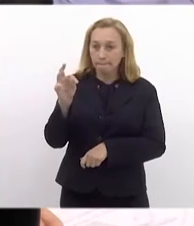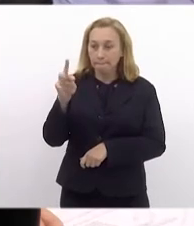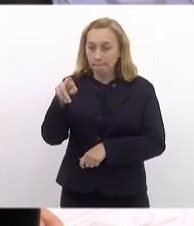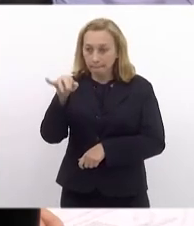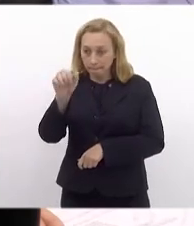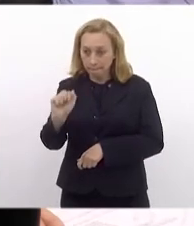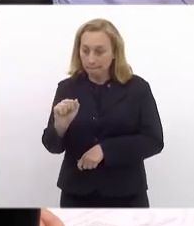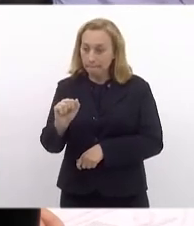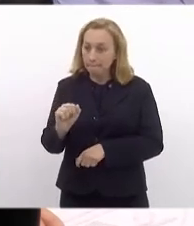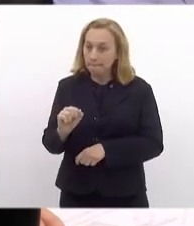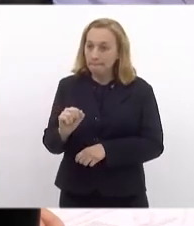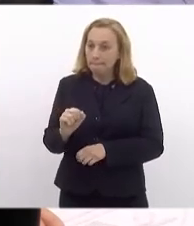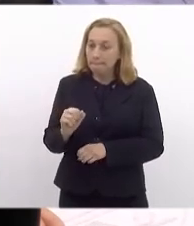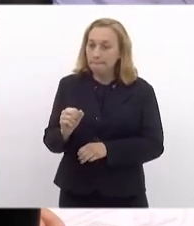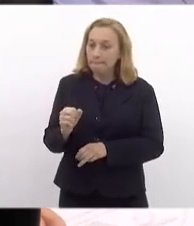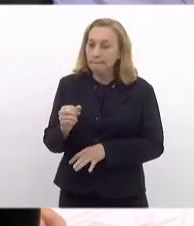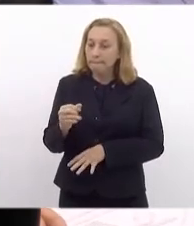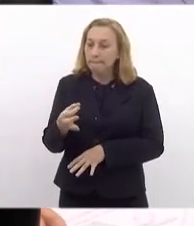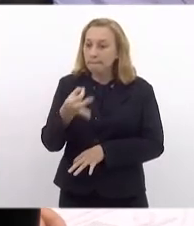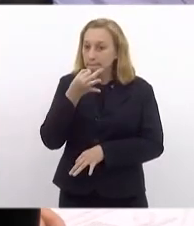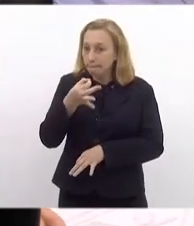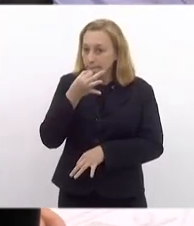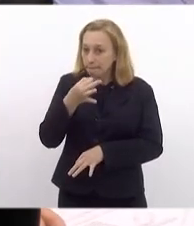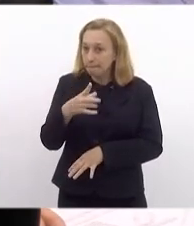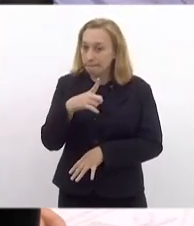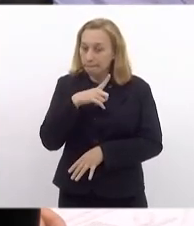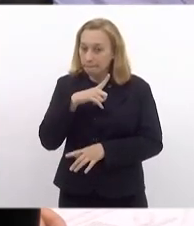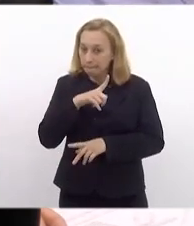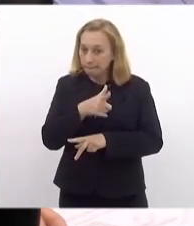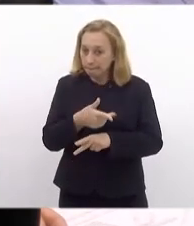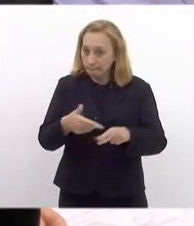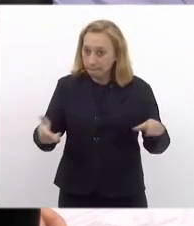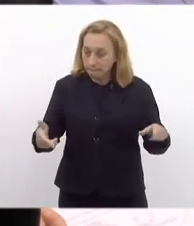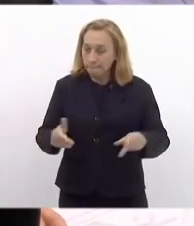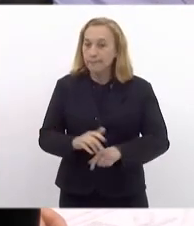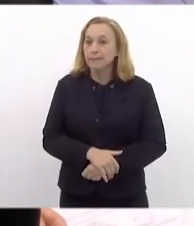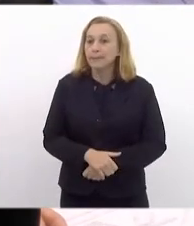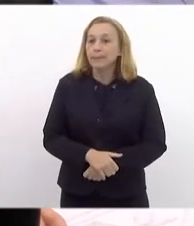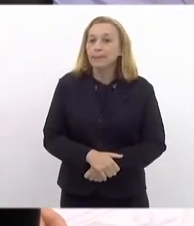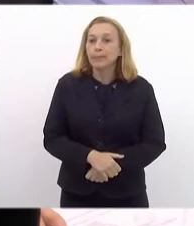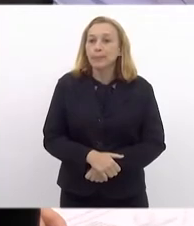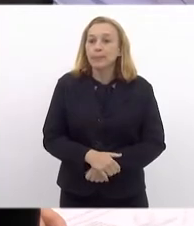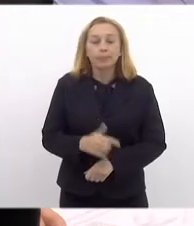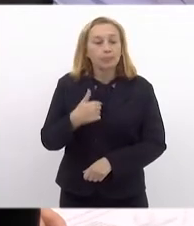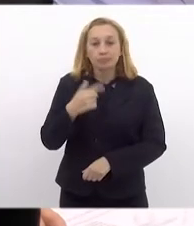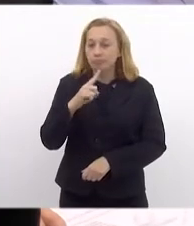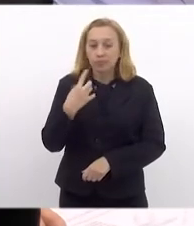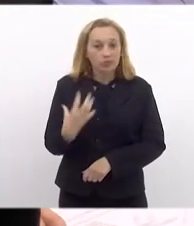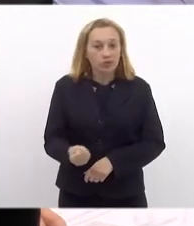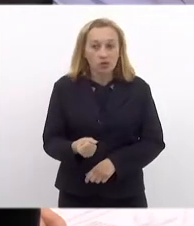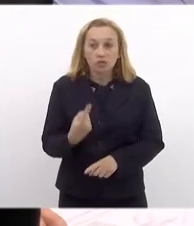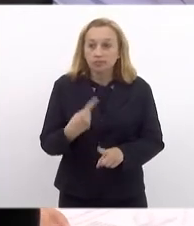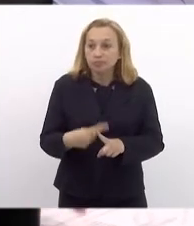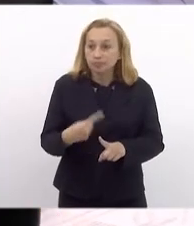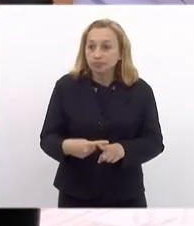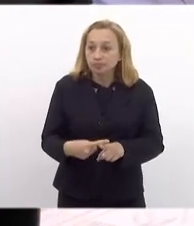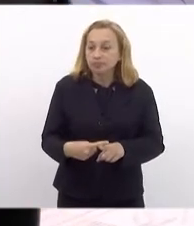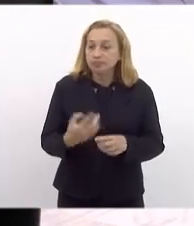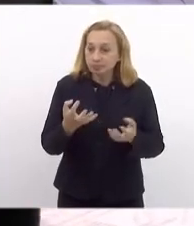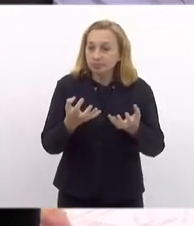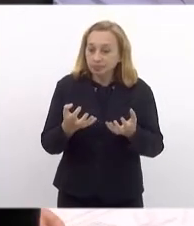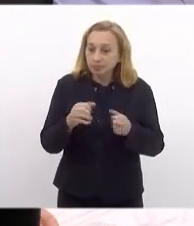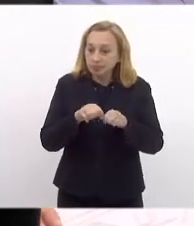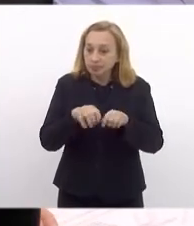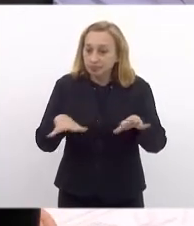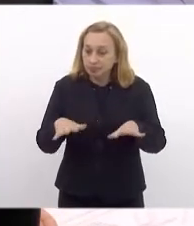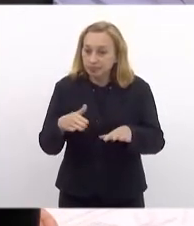sugeriram e a sugestão em diversas Eu não acreditei porque é Cruzeiro queriam que